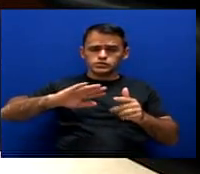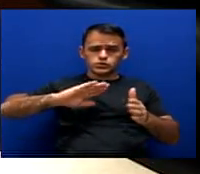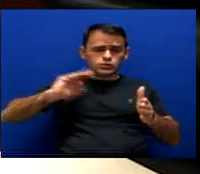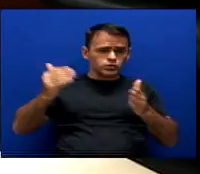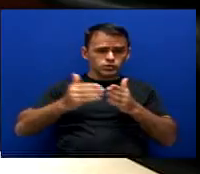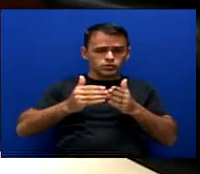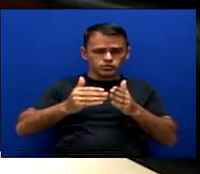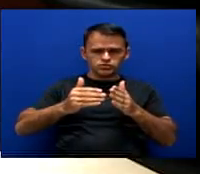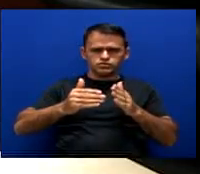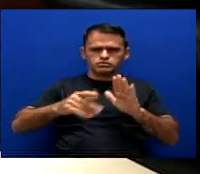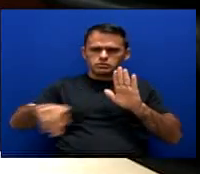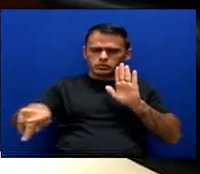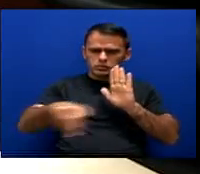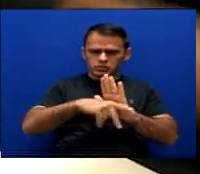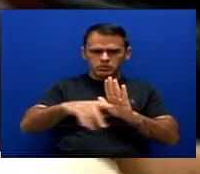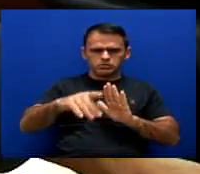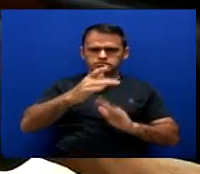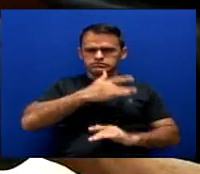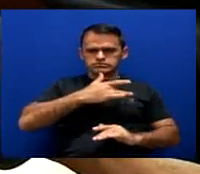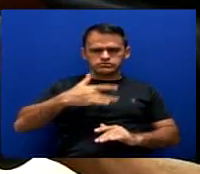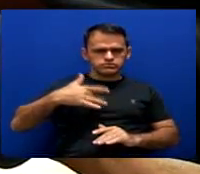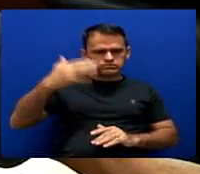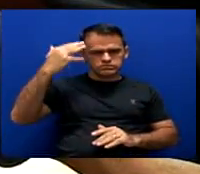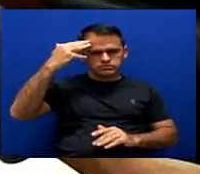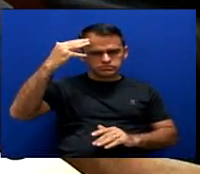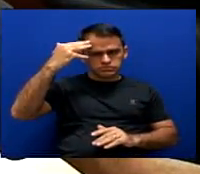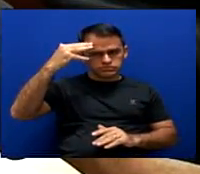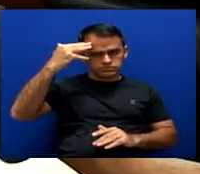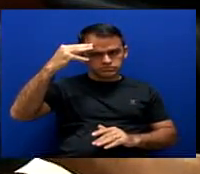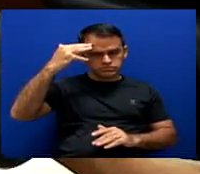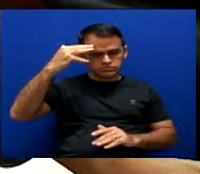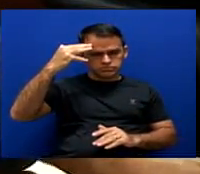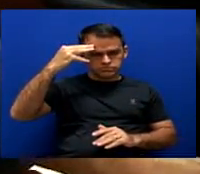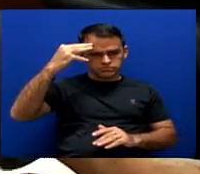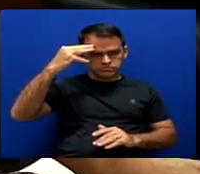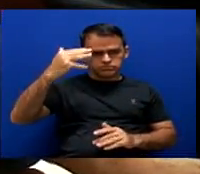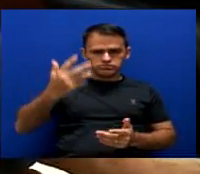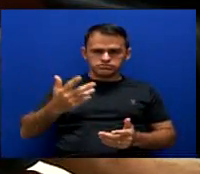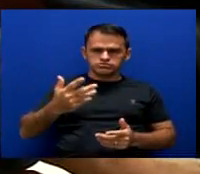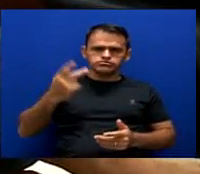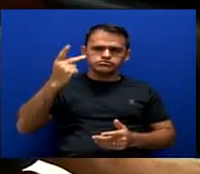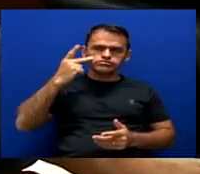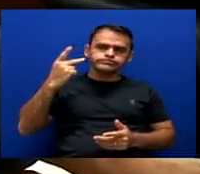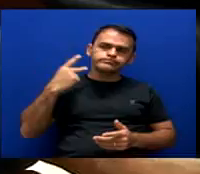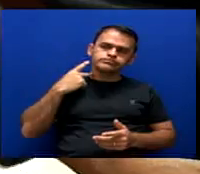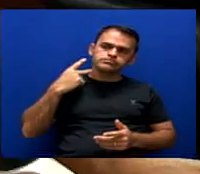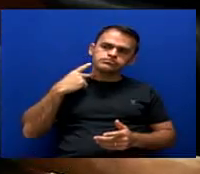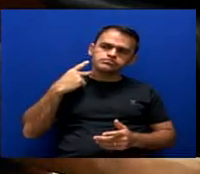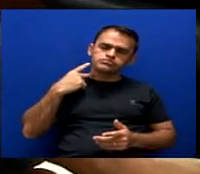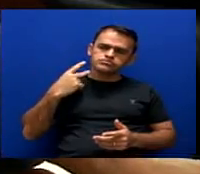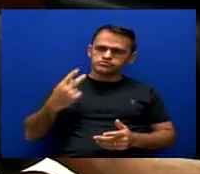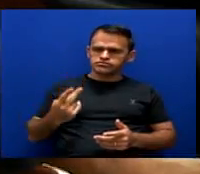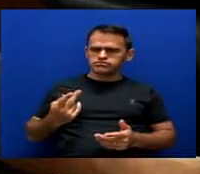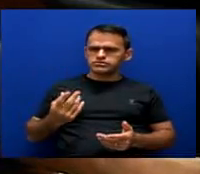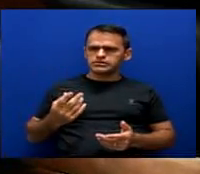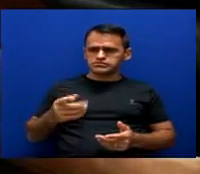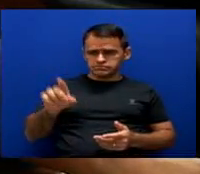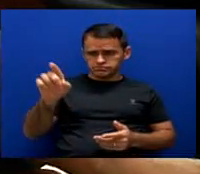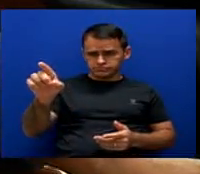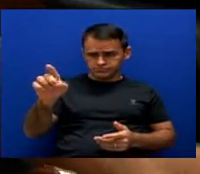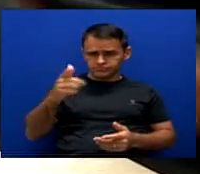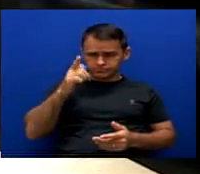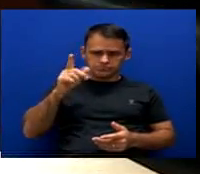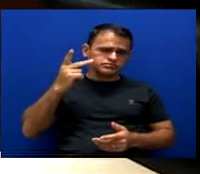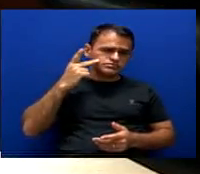de outros de outras áreas da saúde também nós levamos sempre para a promotoria não vai ter promotor para poder fazer